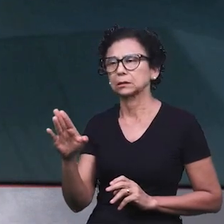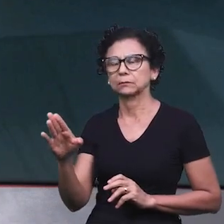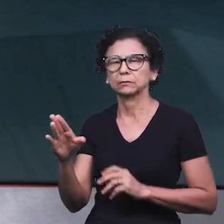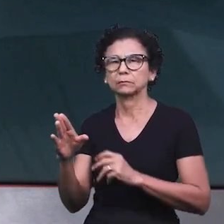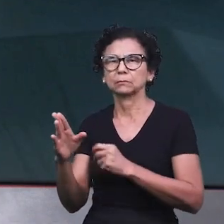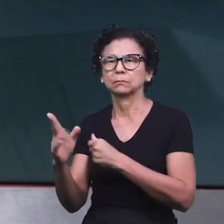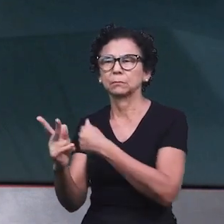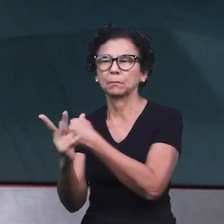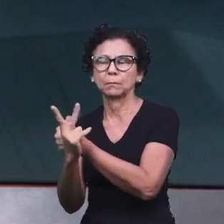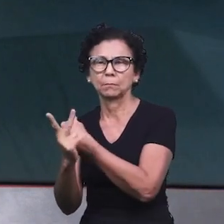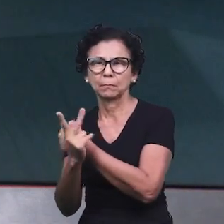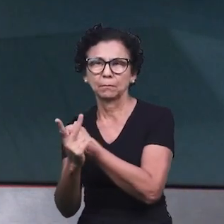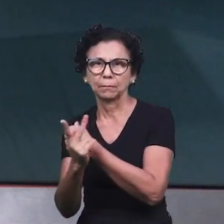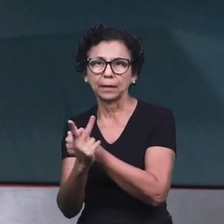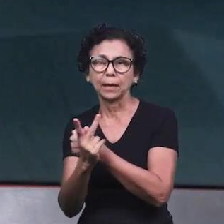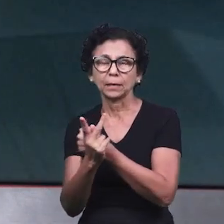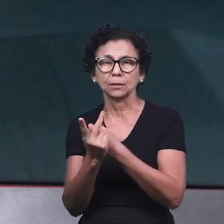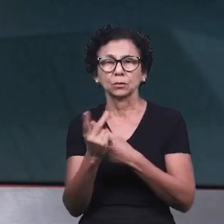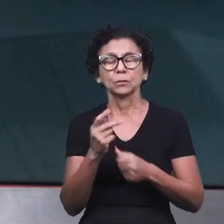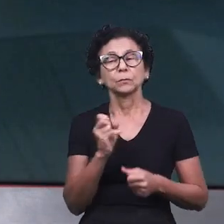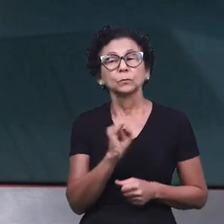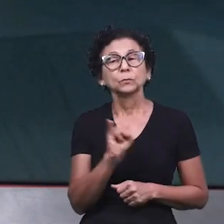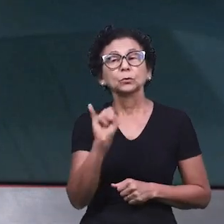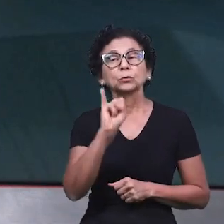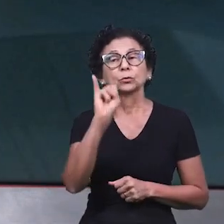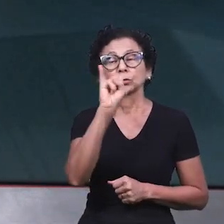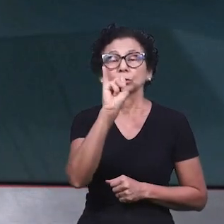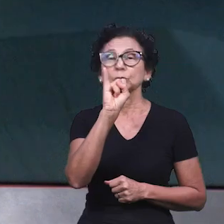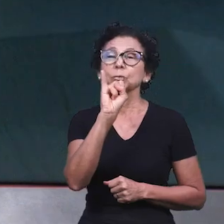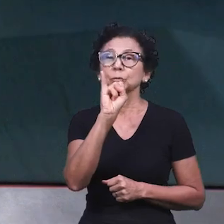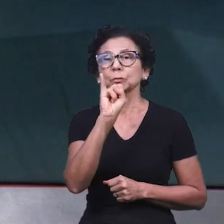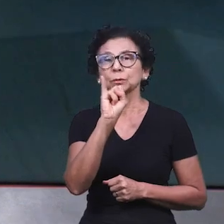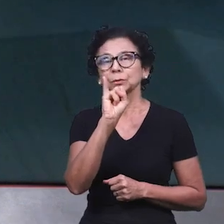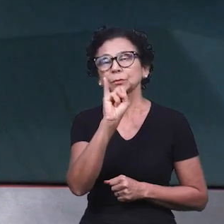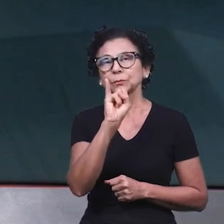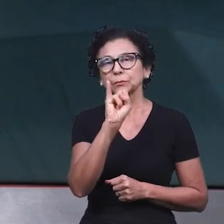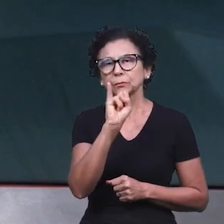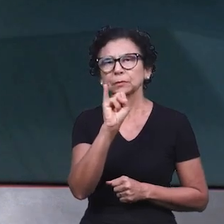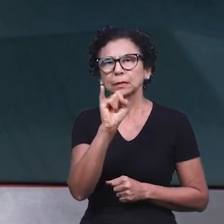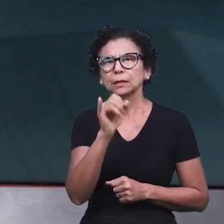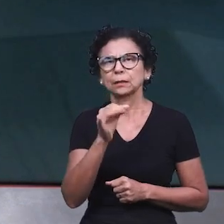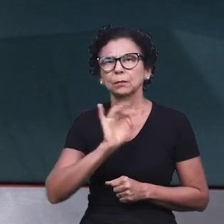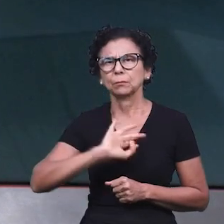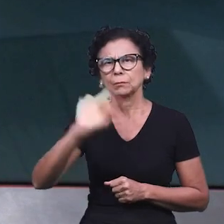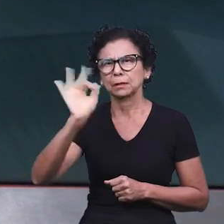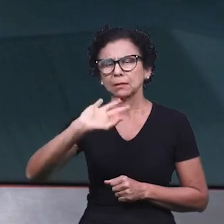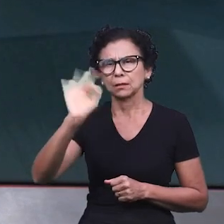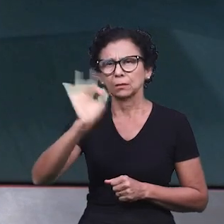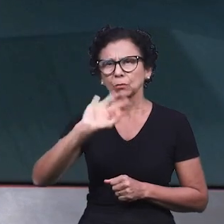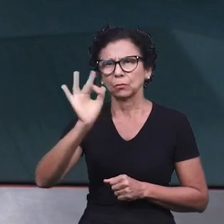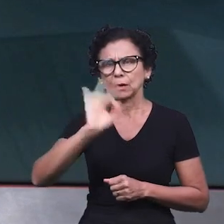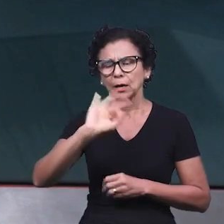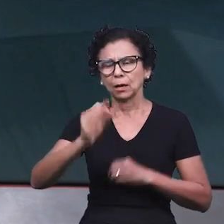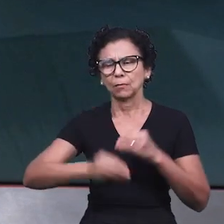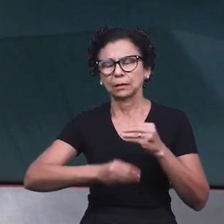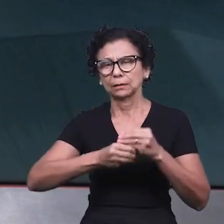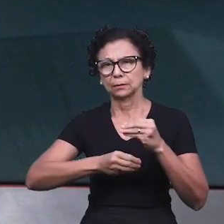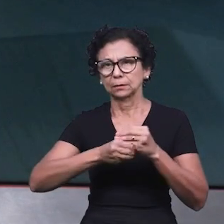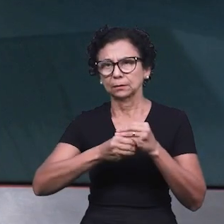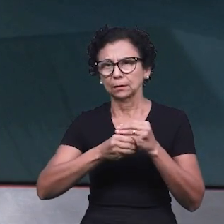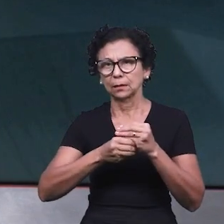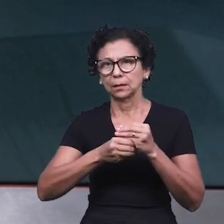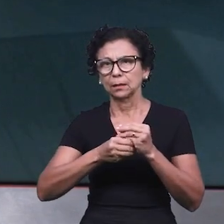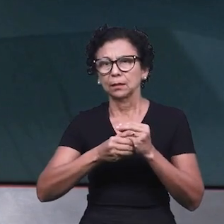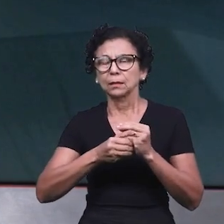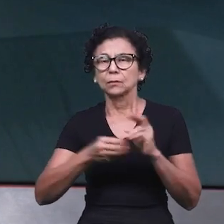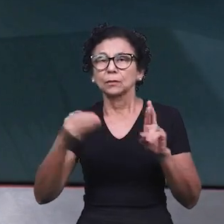prazo, dentro daquela taxa de juro é inserido um percentual, um